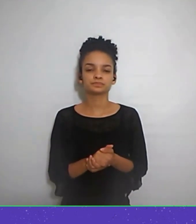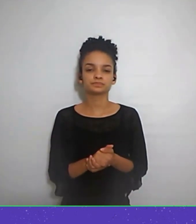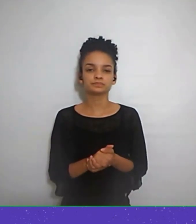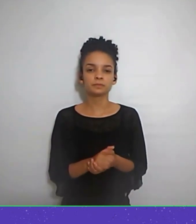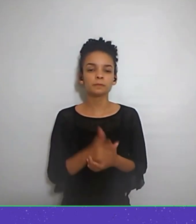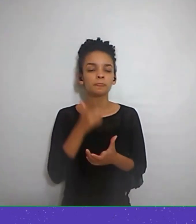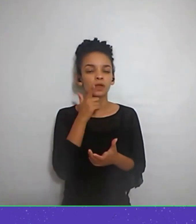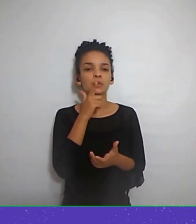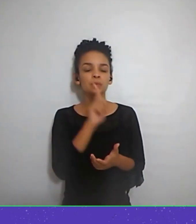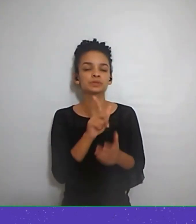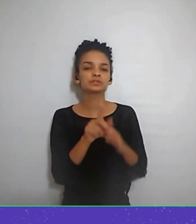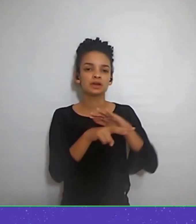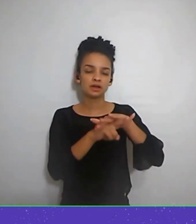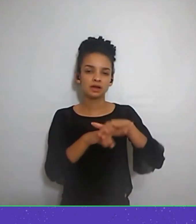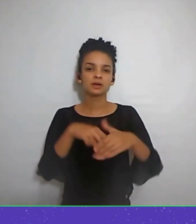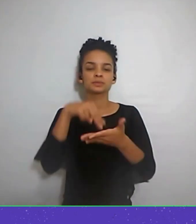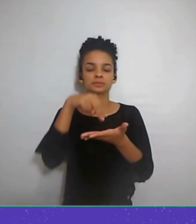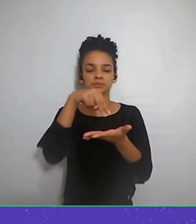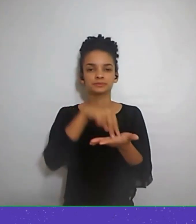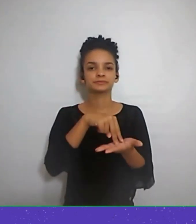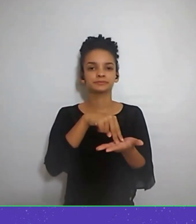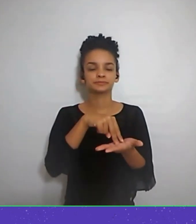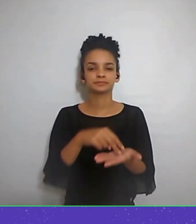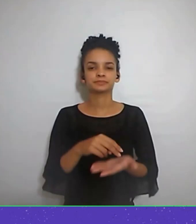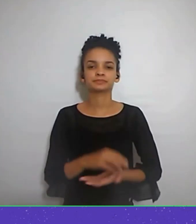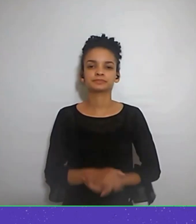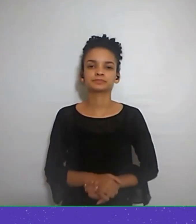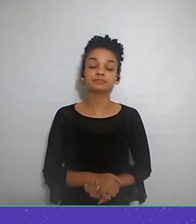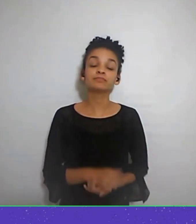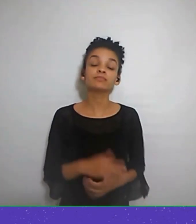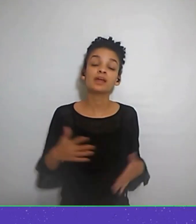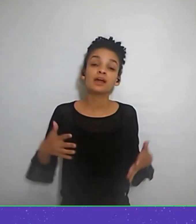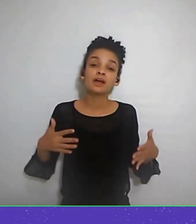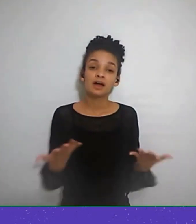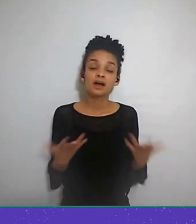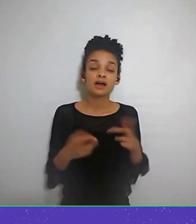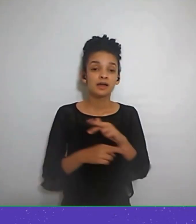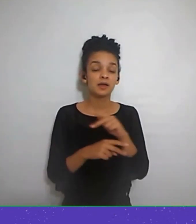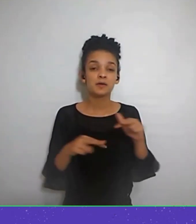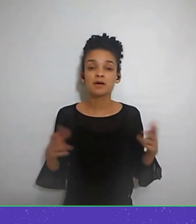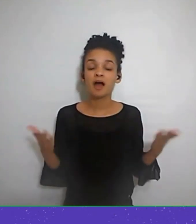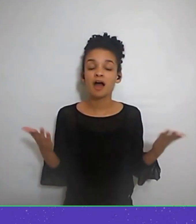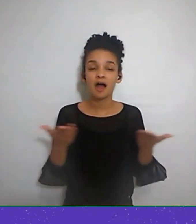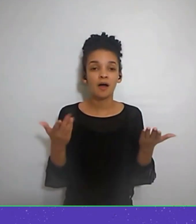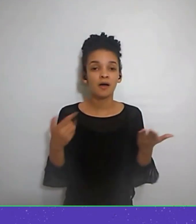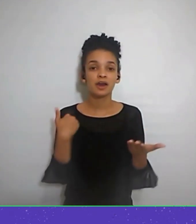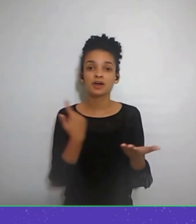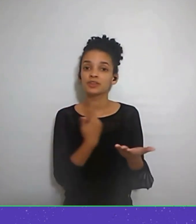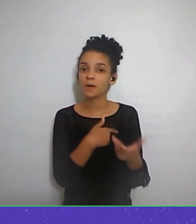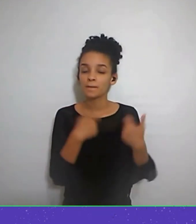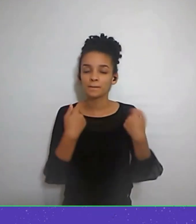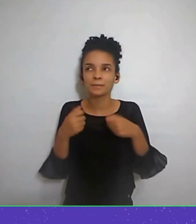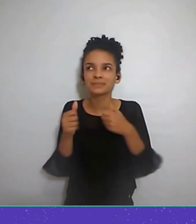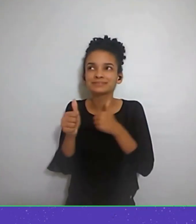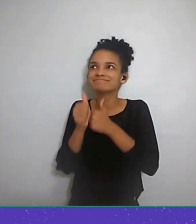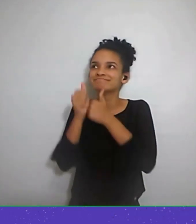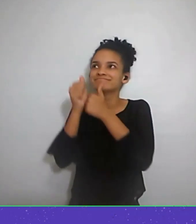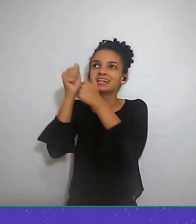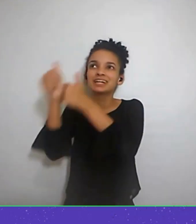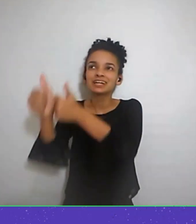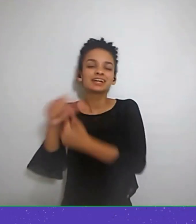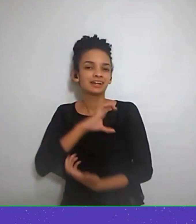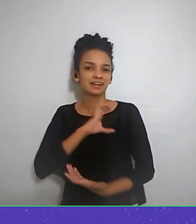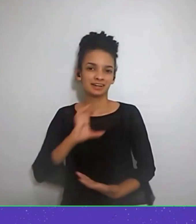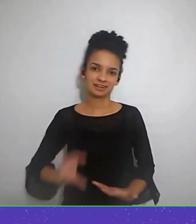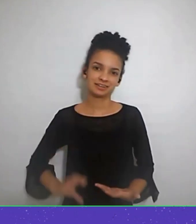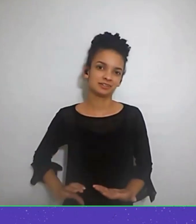dos mortos. Irmãos, agora o nosso caminho é seguir a Cristo, correr atrás de Cristo, deixando todas